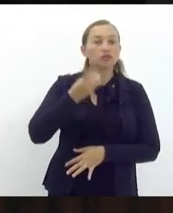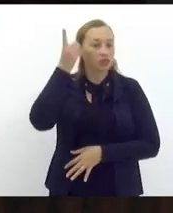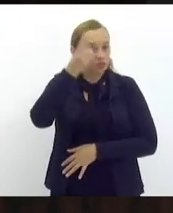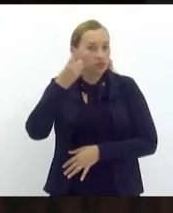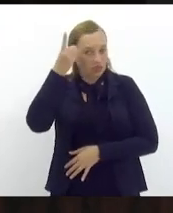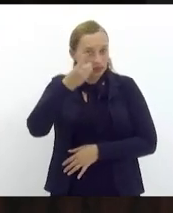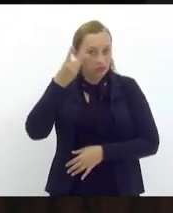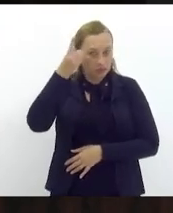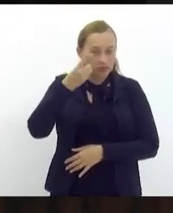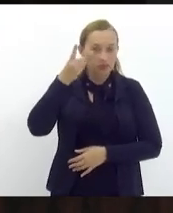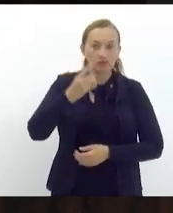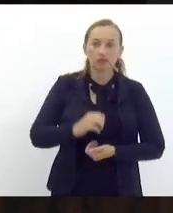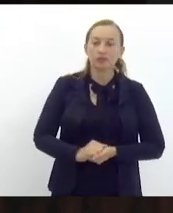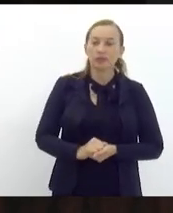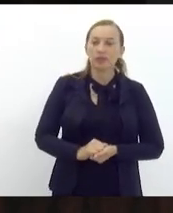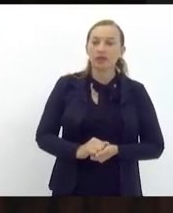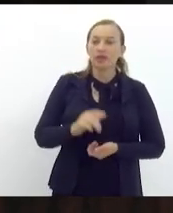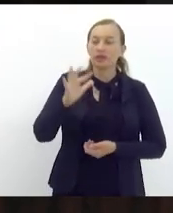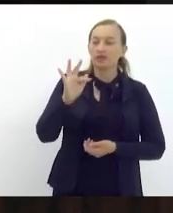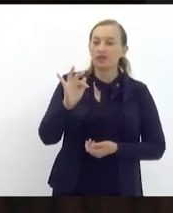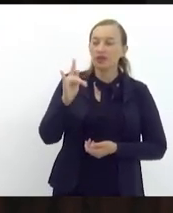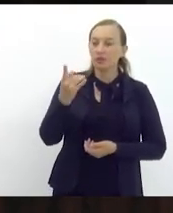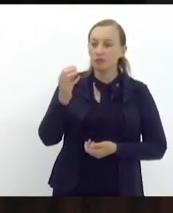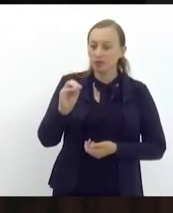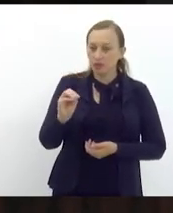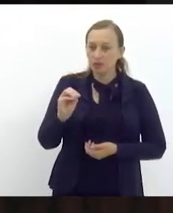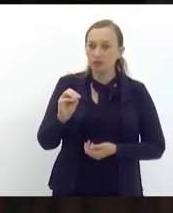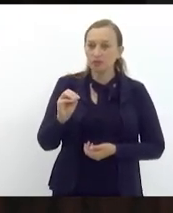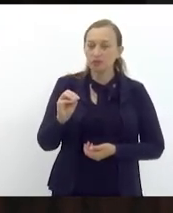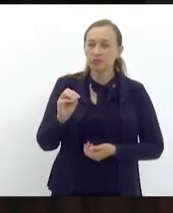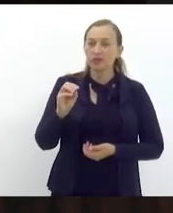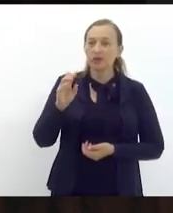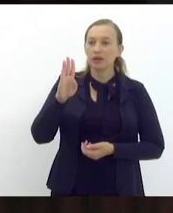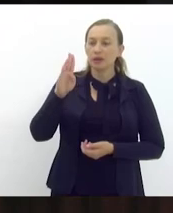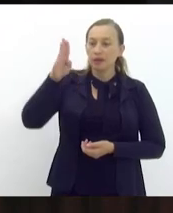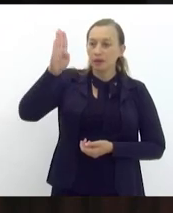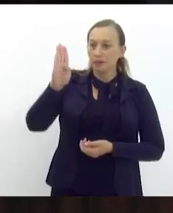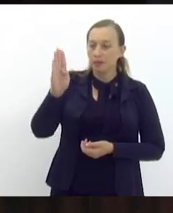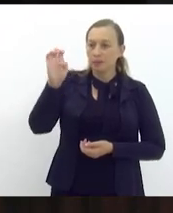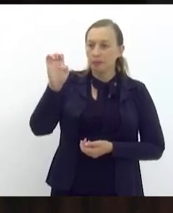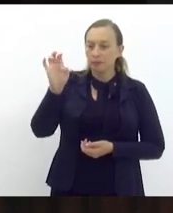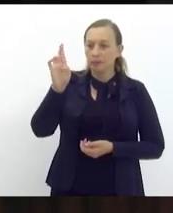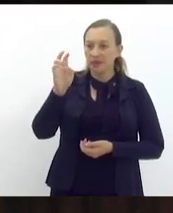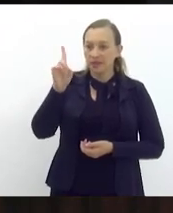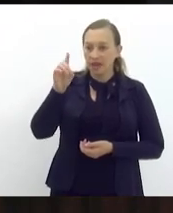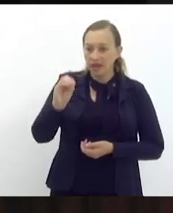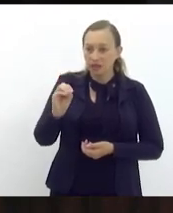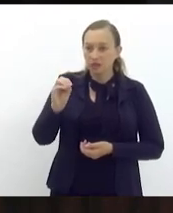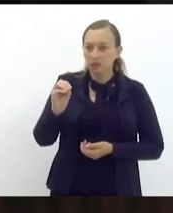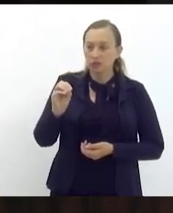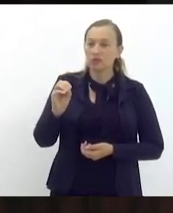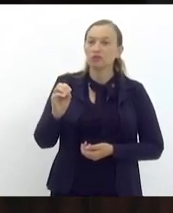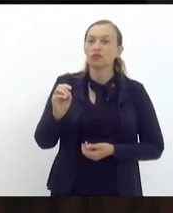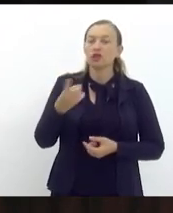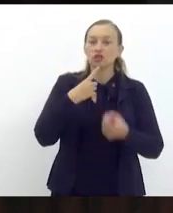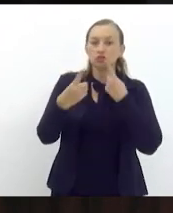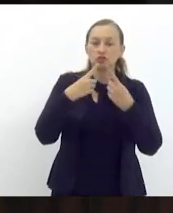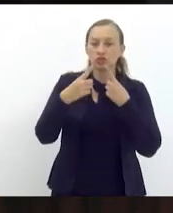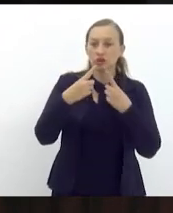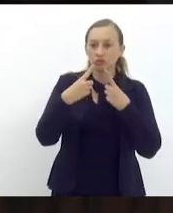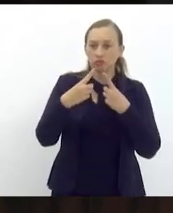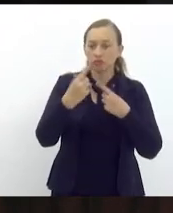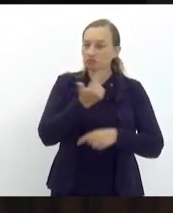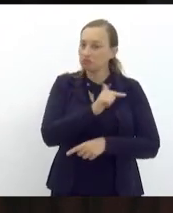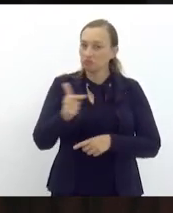deputado Filipinho do RAV e Bernardo Rossi. Em discussão. Não havendo quem queira discutir. Em